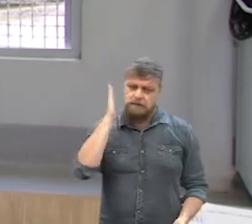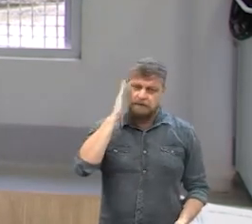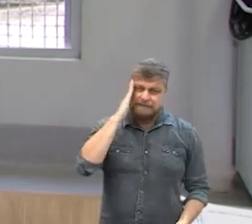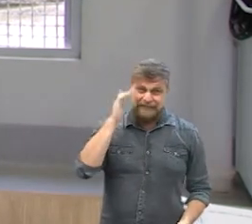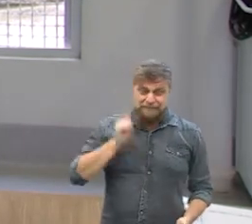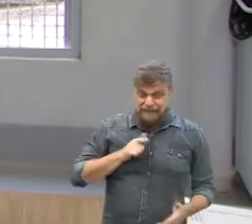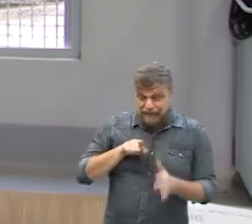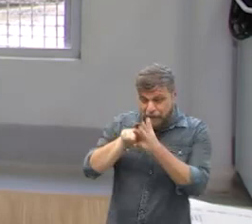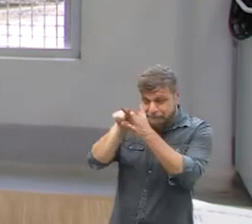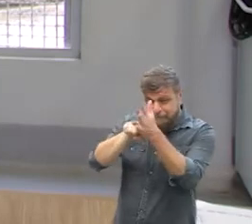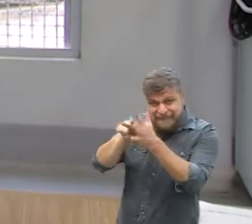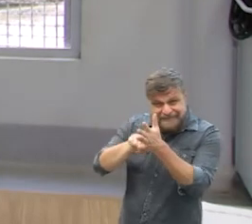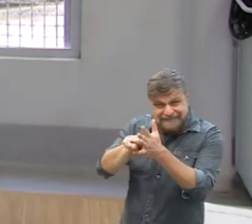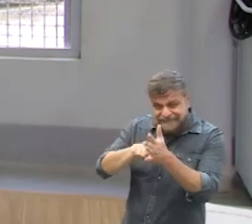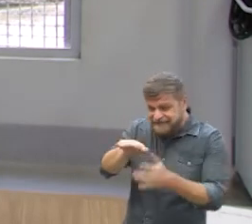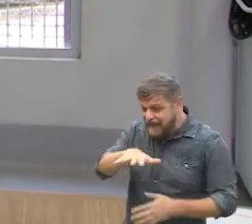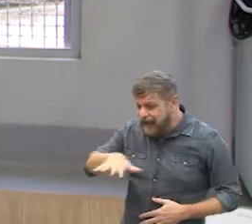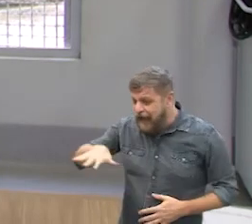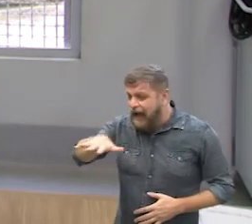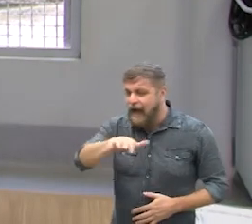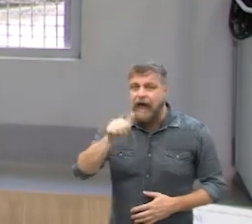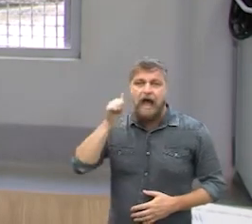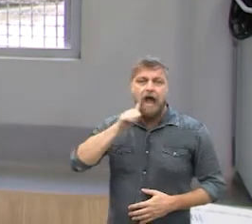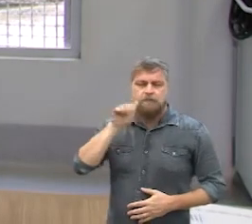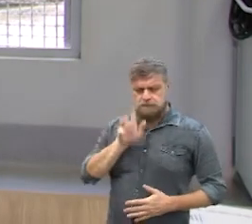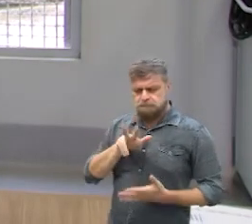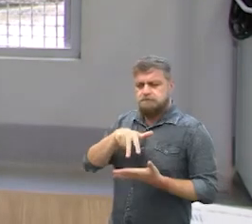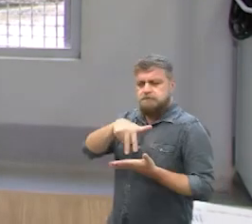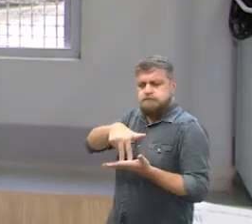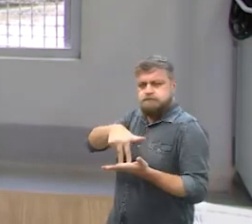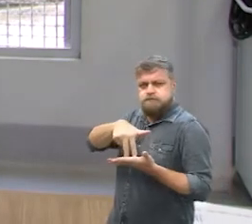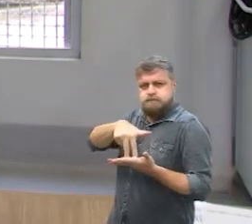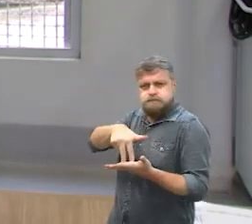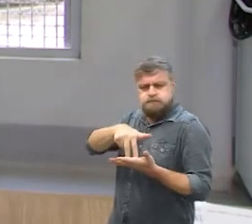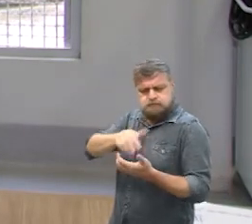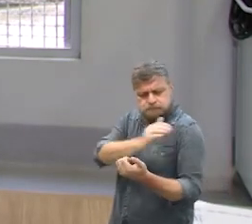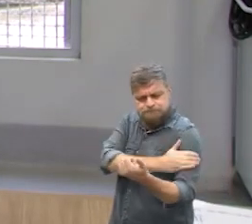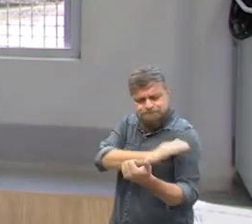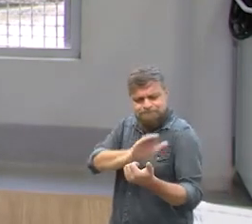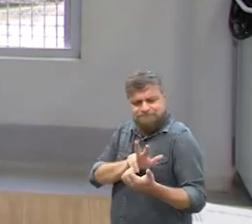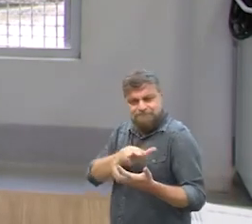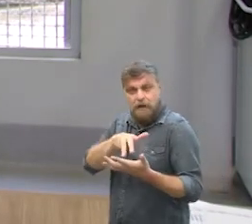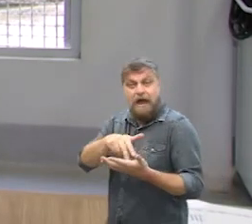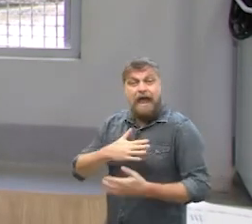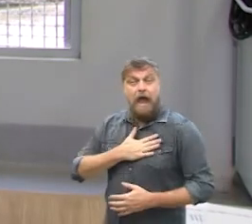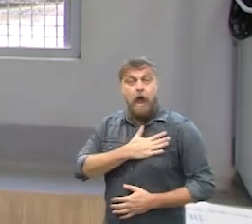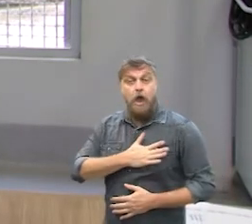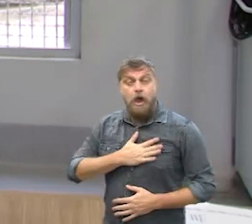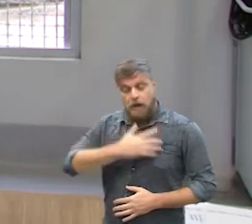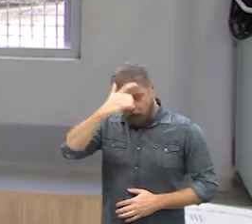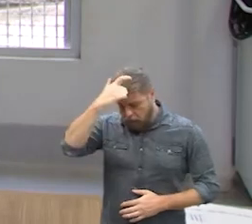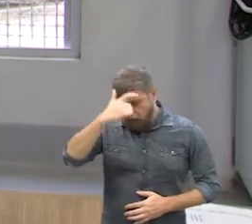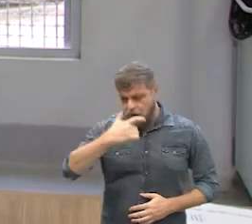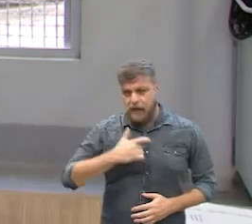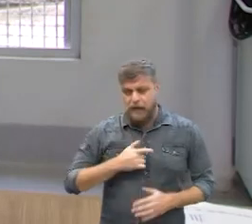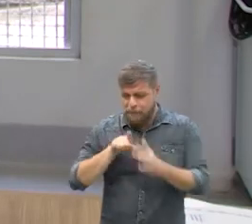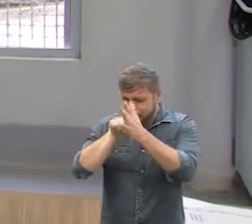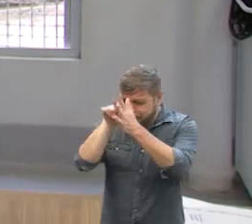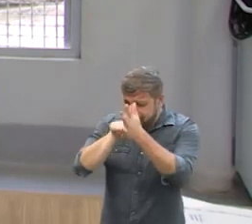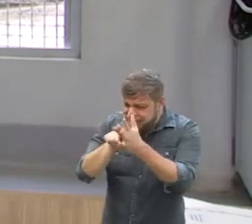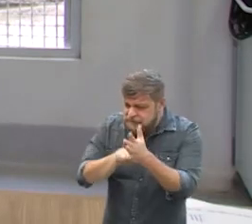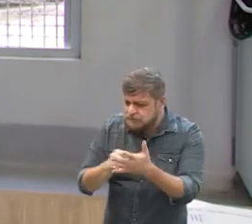de pesquisa, a mulher está muito presente. Ela gosta de fazer, eu gosto de fazer